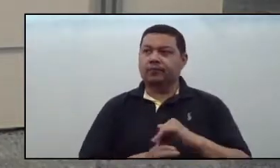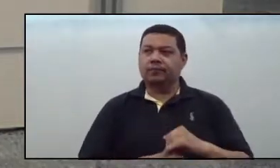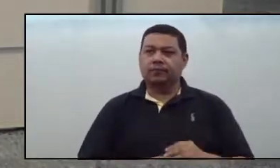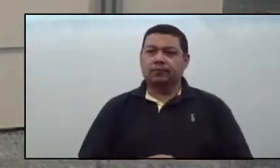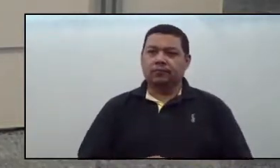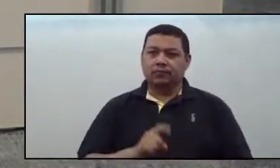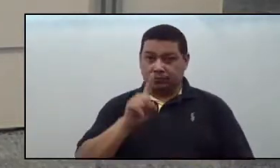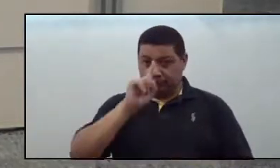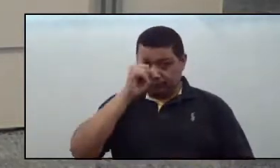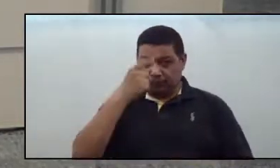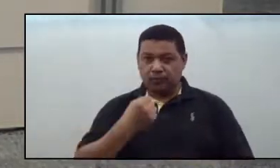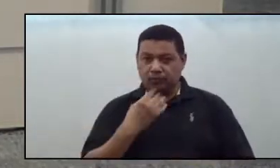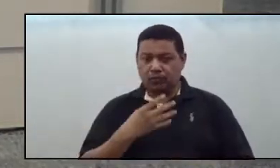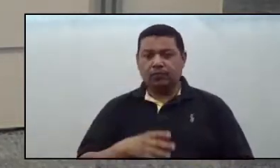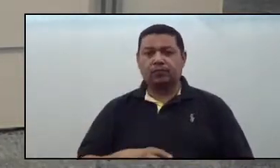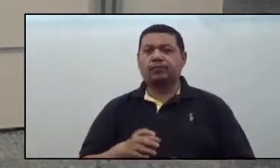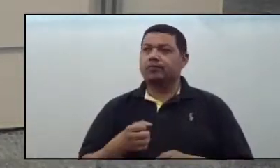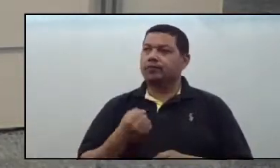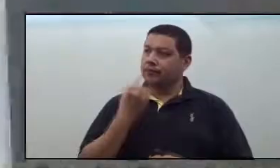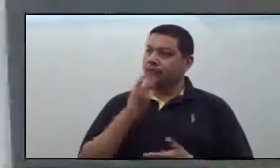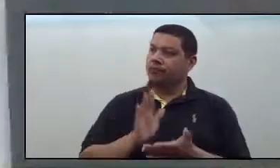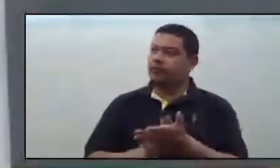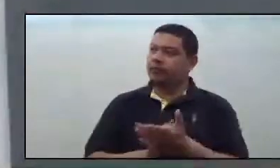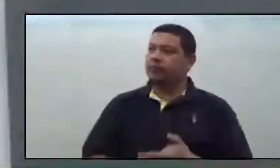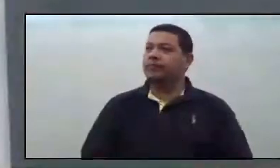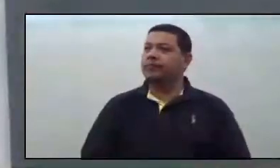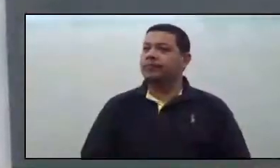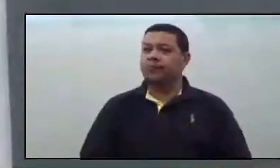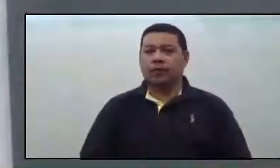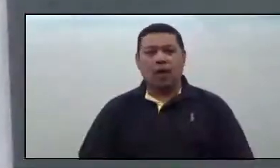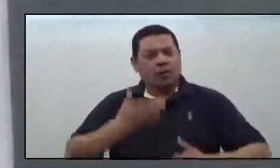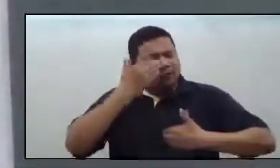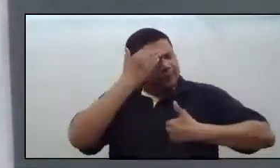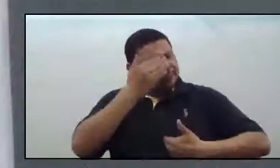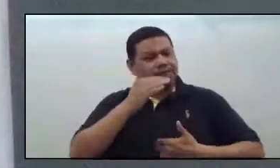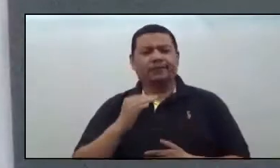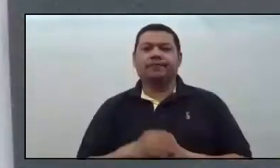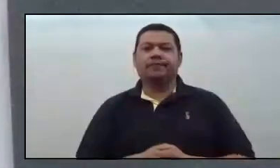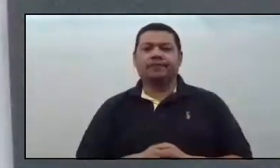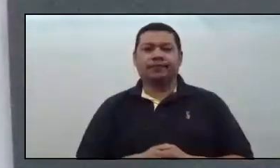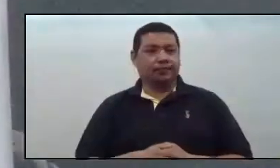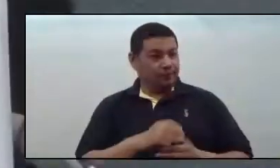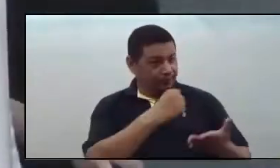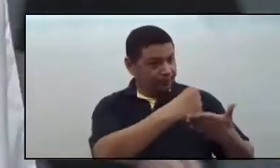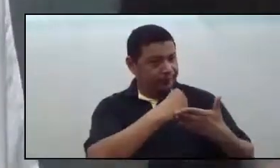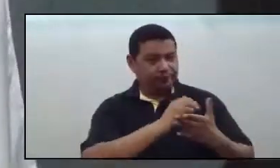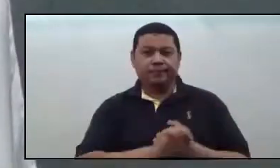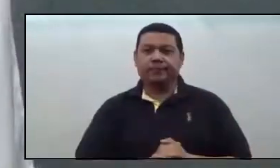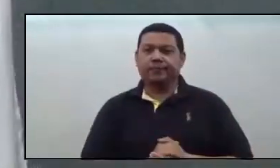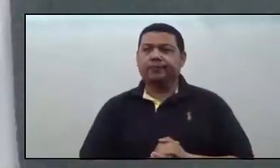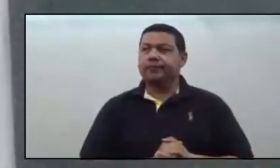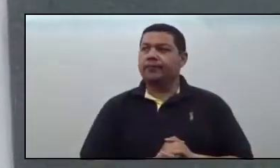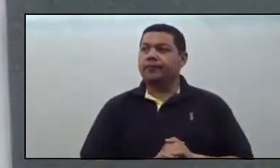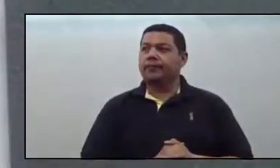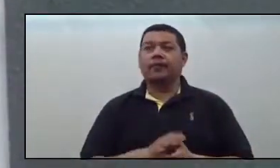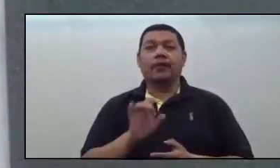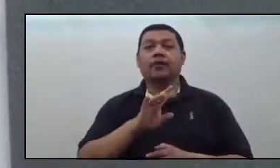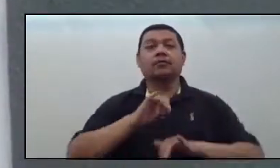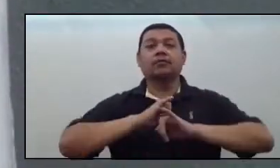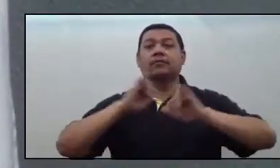senhor está brilhante, parabéns. Obrigado, vereador, por sua contribuição. E só para